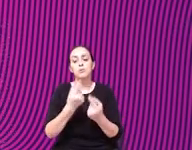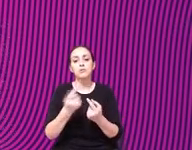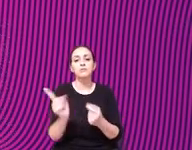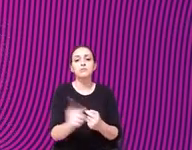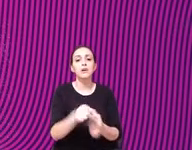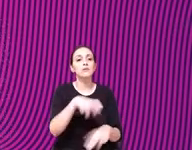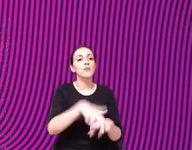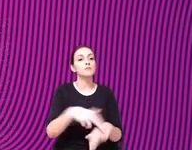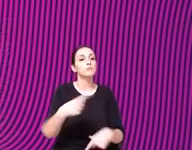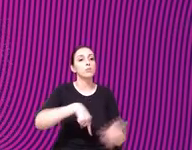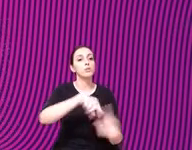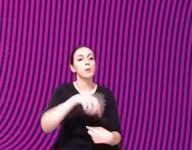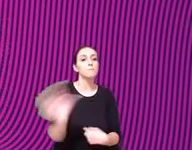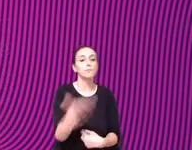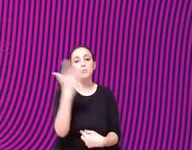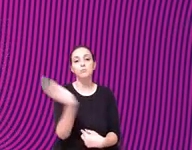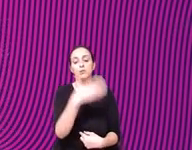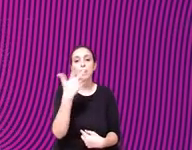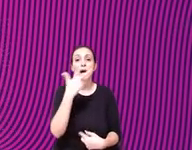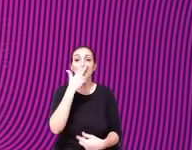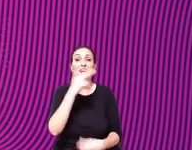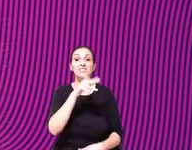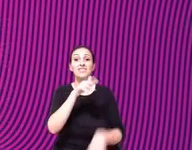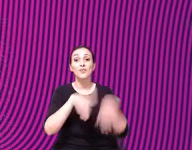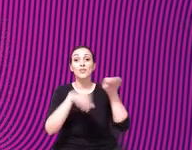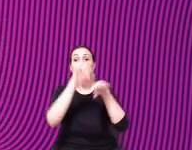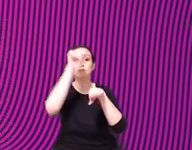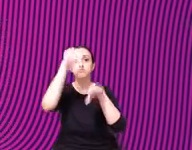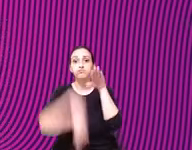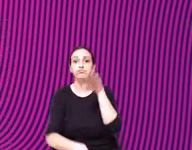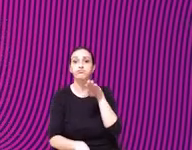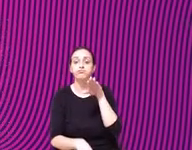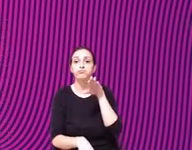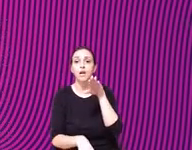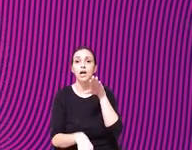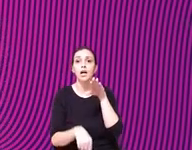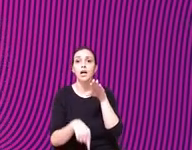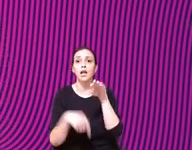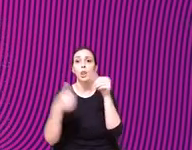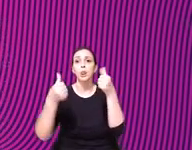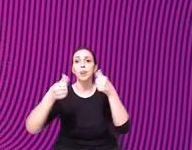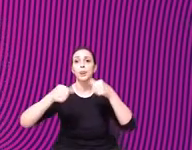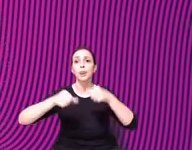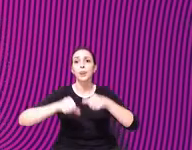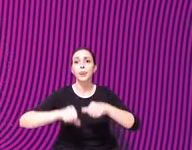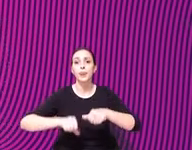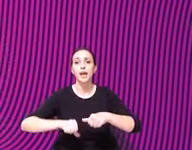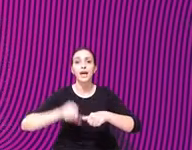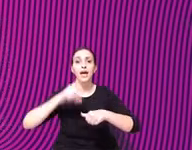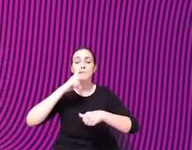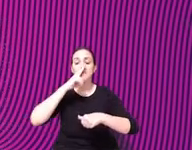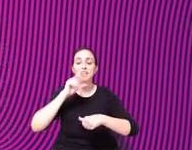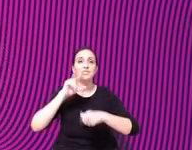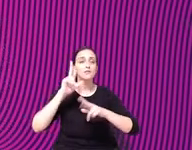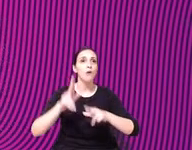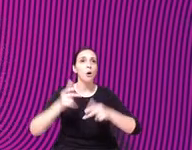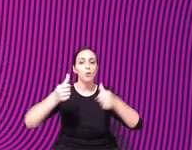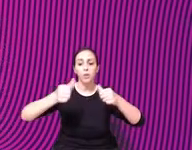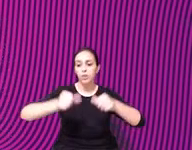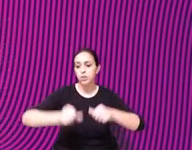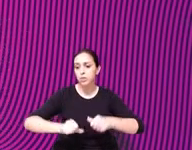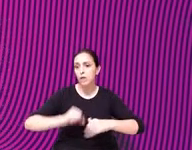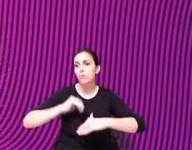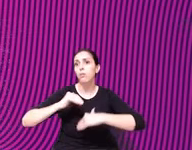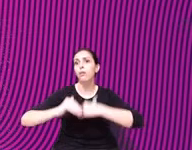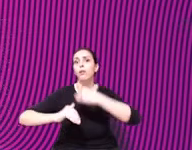uma fase para outra, ele cai no fosso, né? E aí não consegue sair disso, aí tem um paredão para escalar. Uma